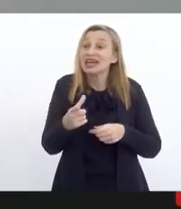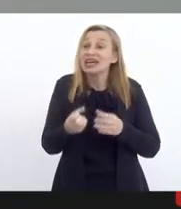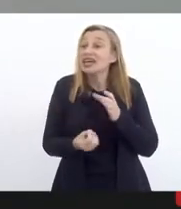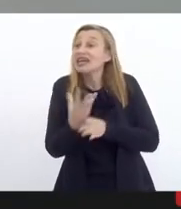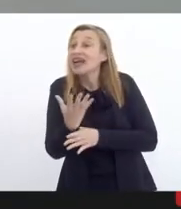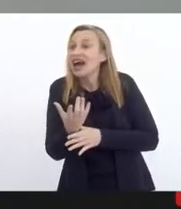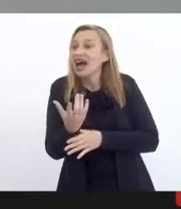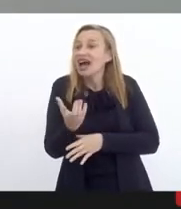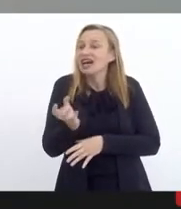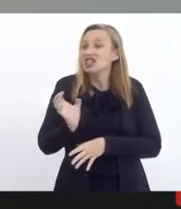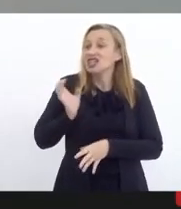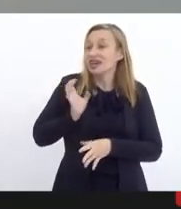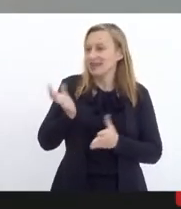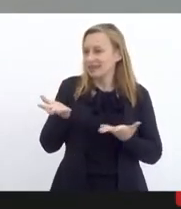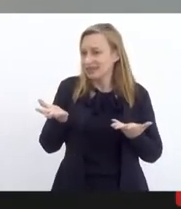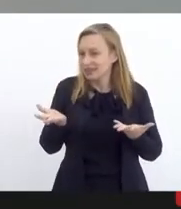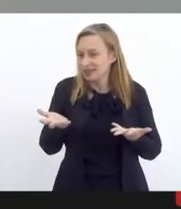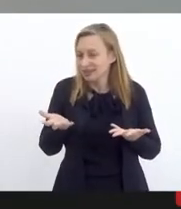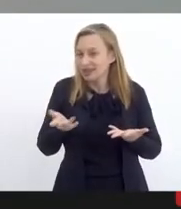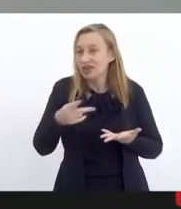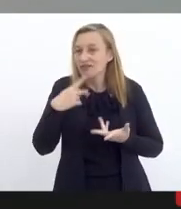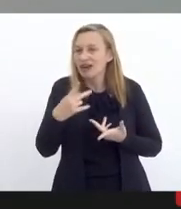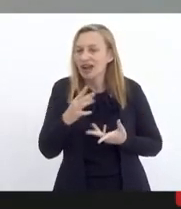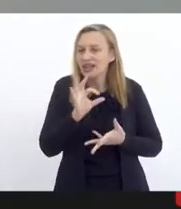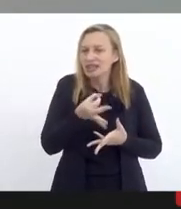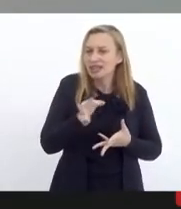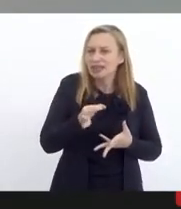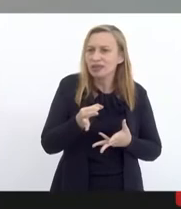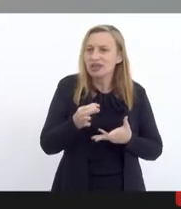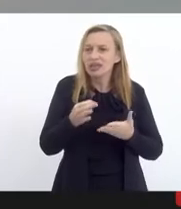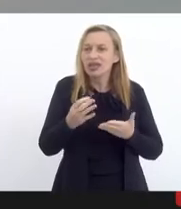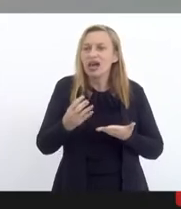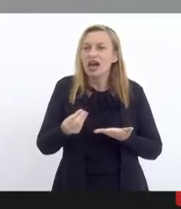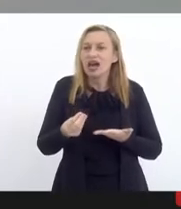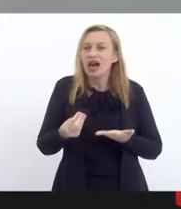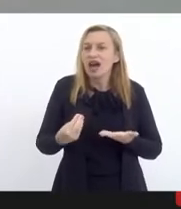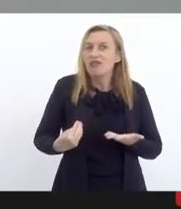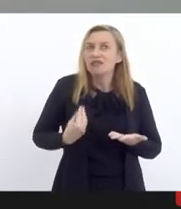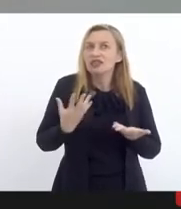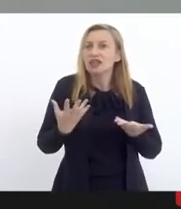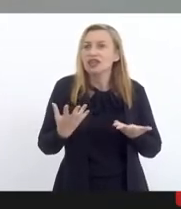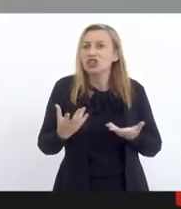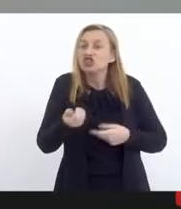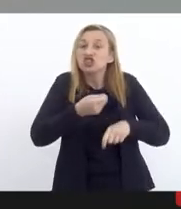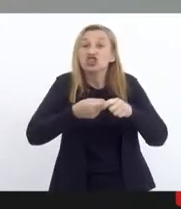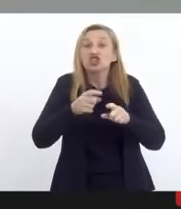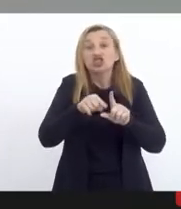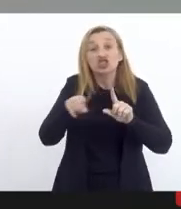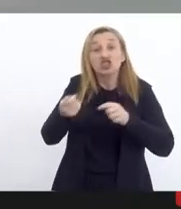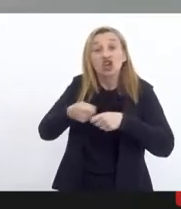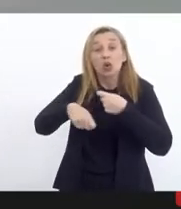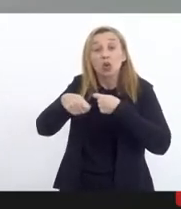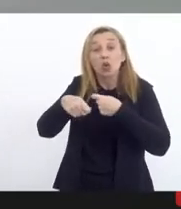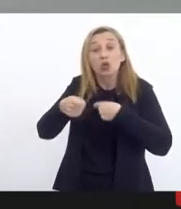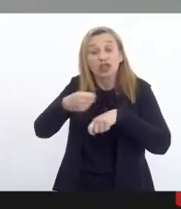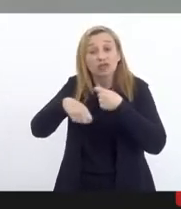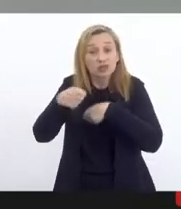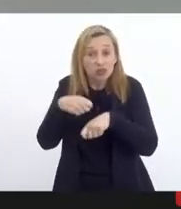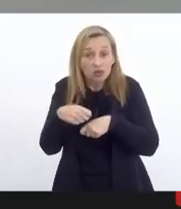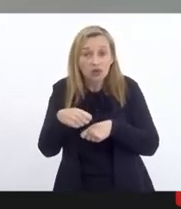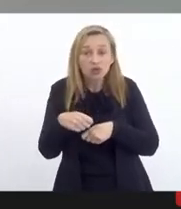de riqueza, estou considerando exatamente a presença de negócios produtivos.